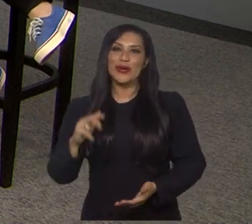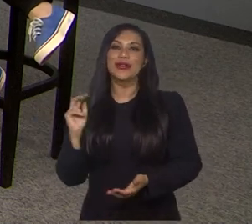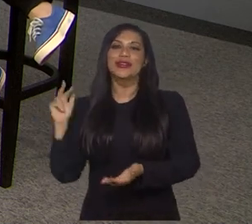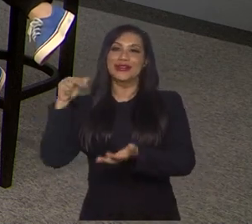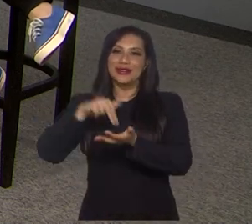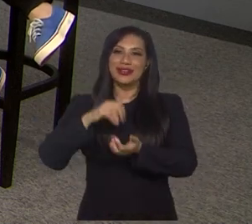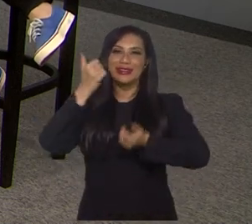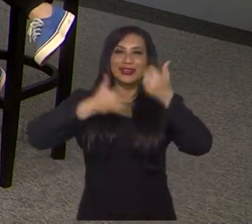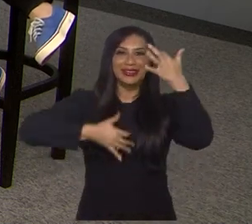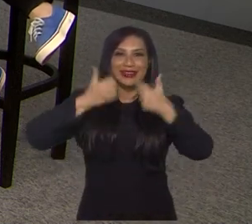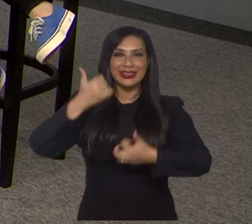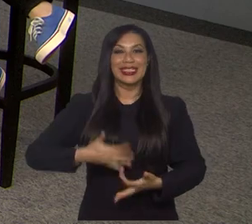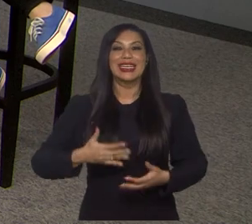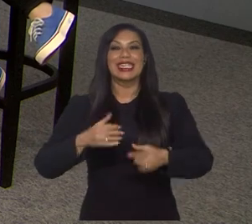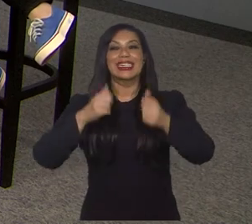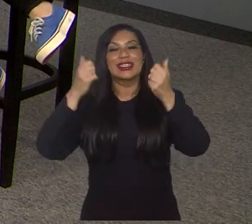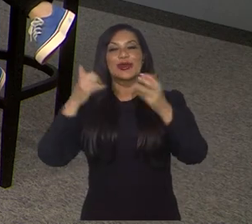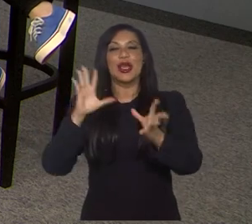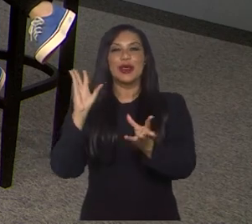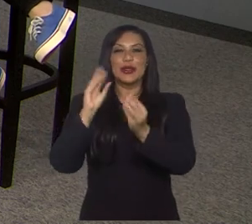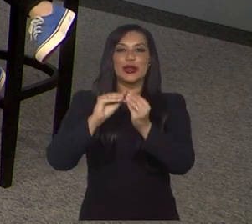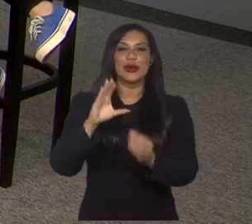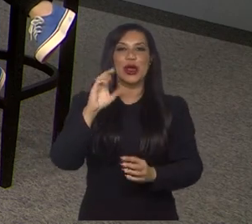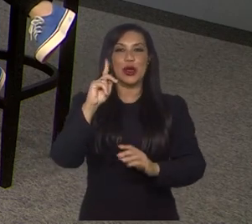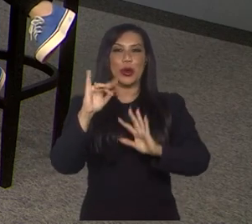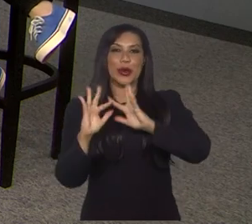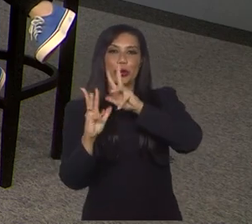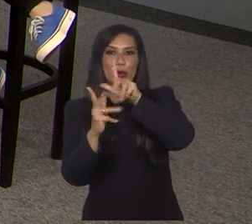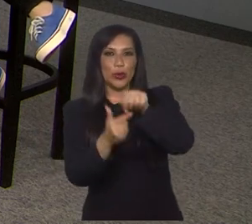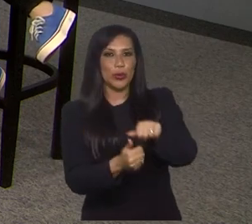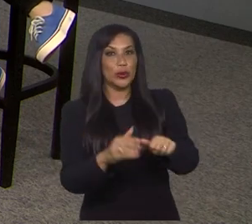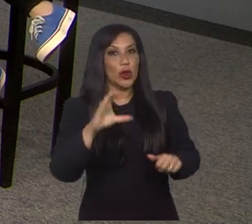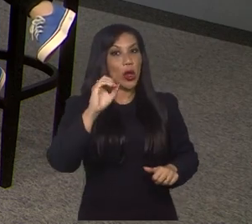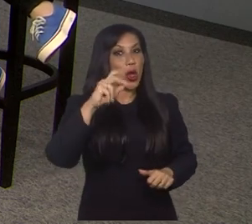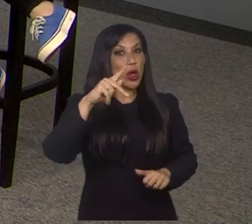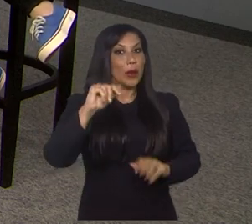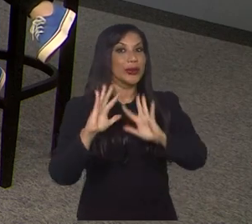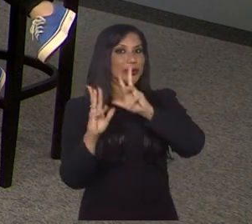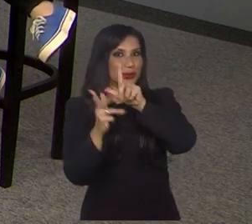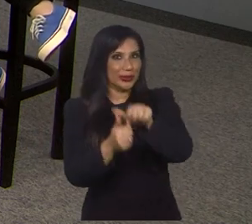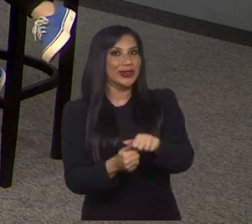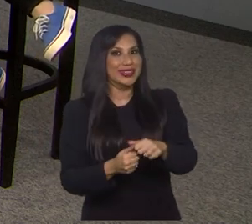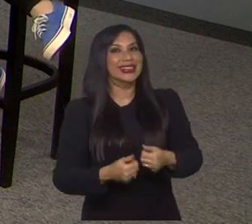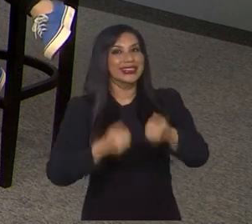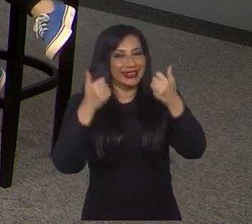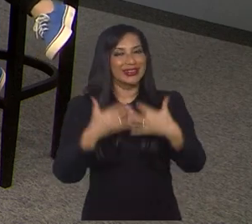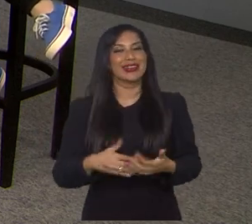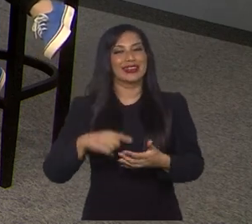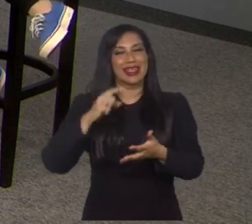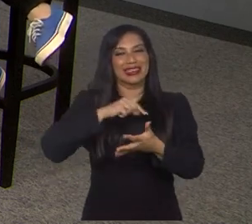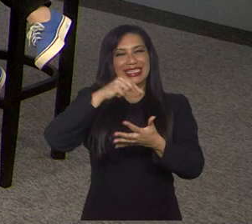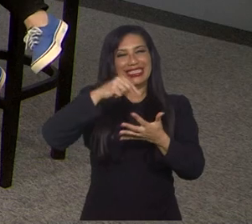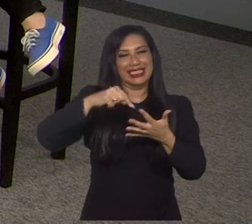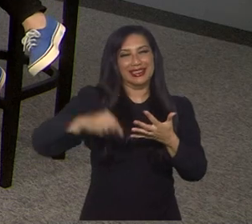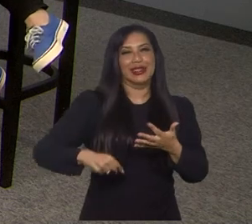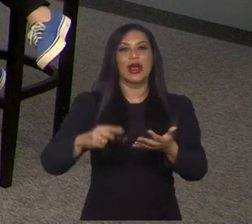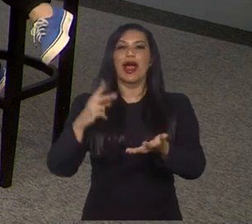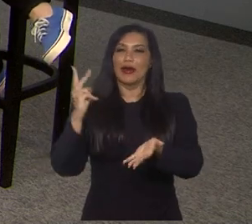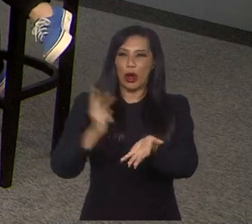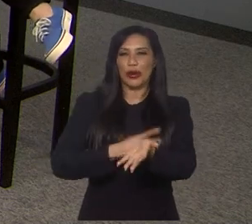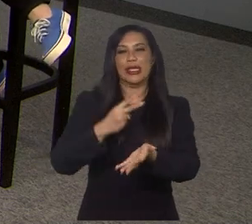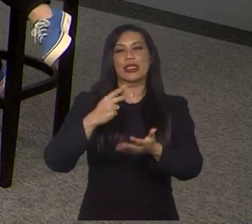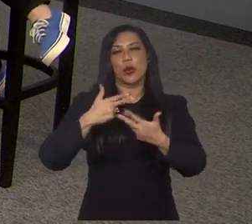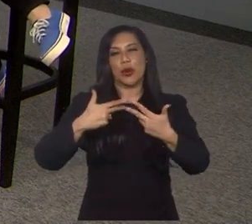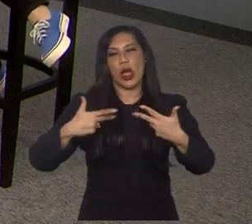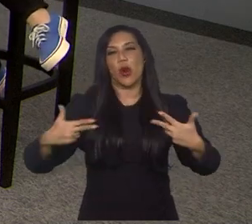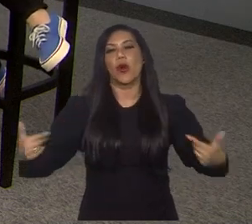pouquinho mais, arrematar essa Copa do Mundo, porque... Arrematar o começo, né? Porque tem muita coisa pra acontecer. Exatamente, gostei.